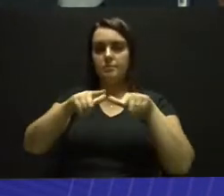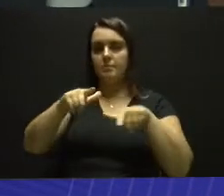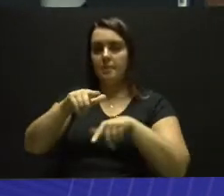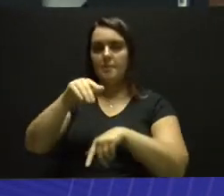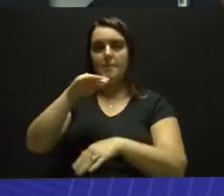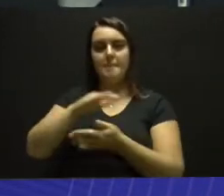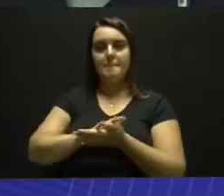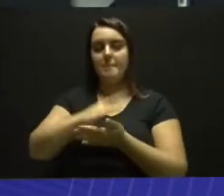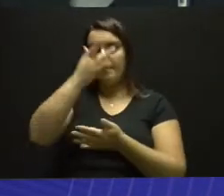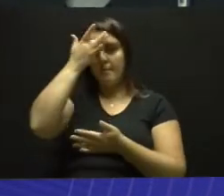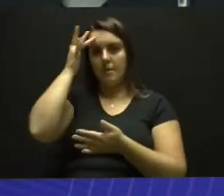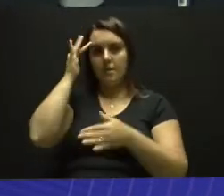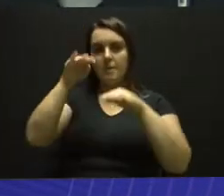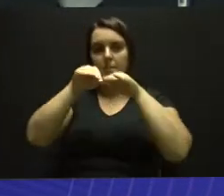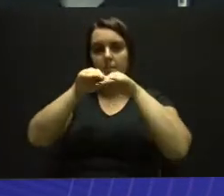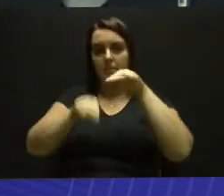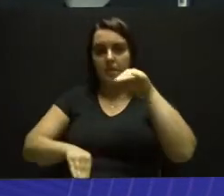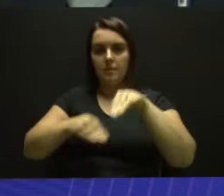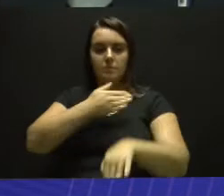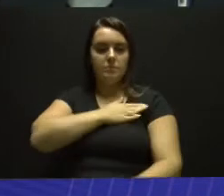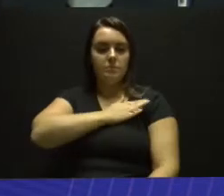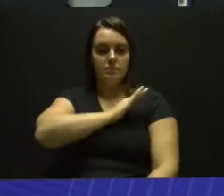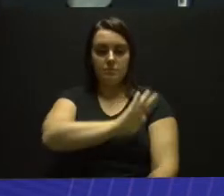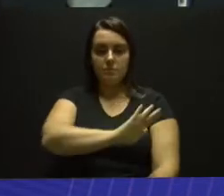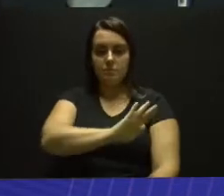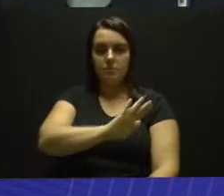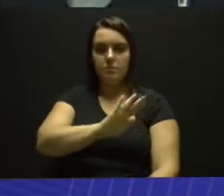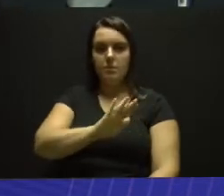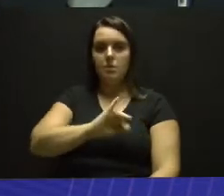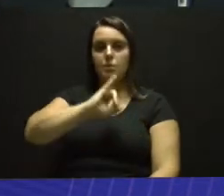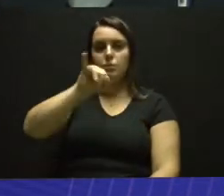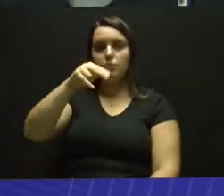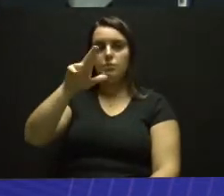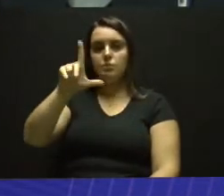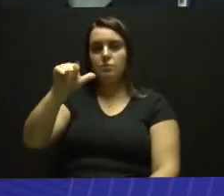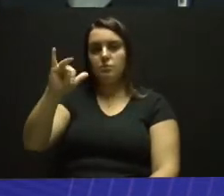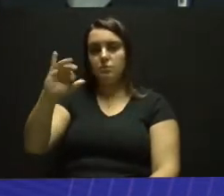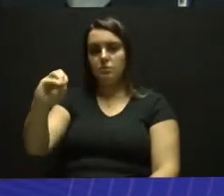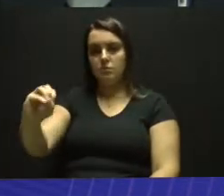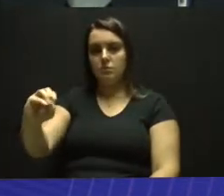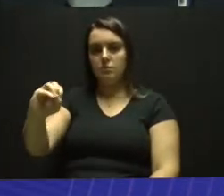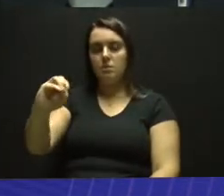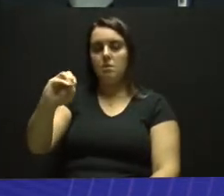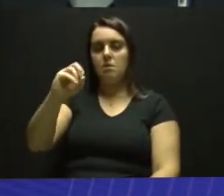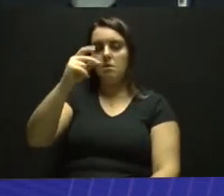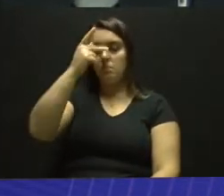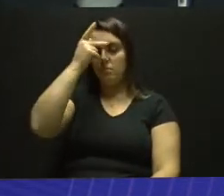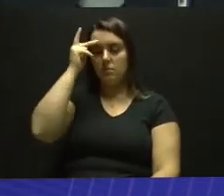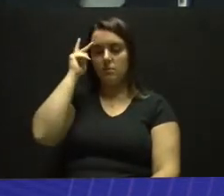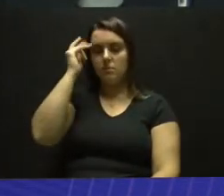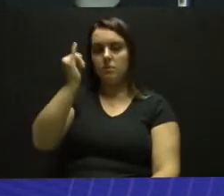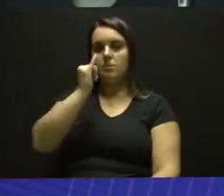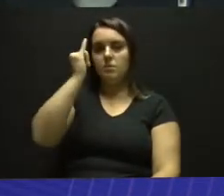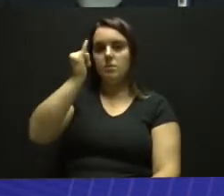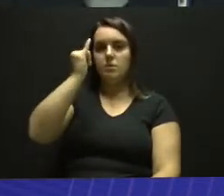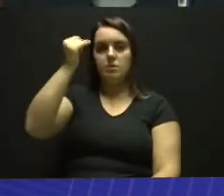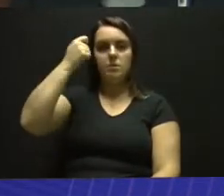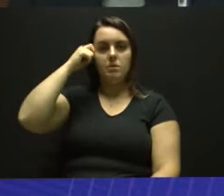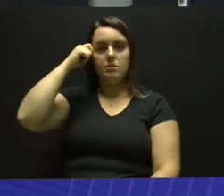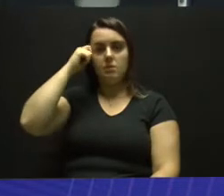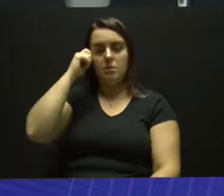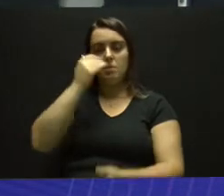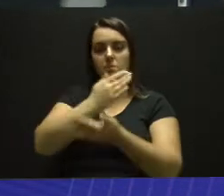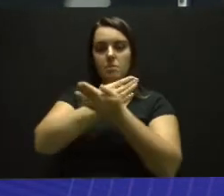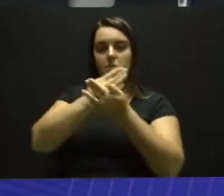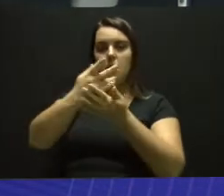e racista julho considera algumas personalidades negras importantes na sua vida a começar por seus